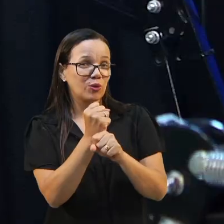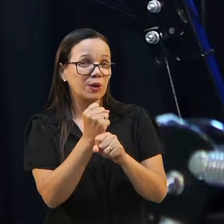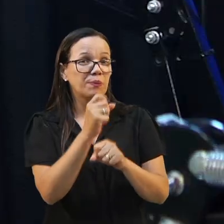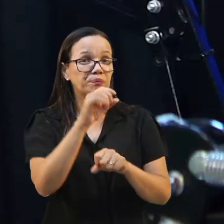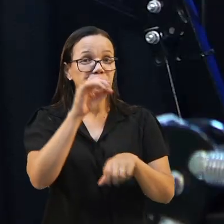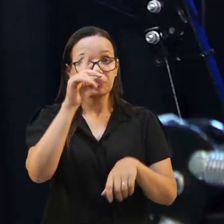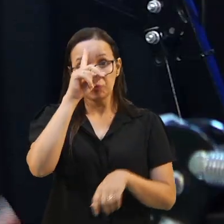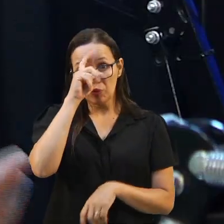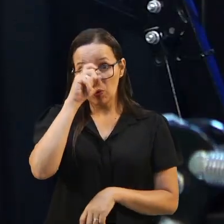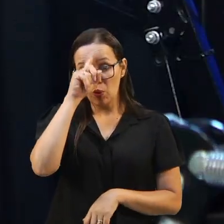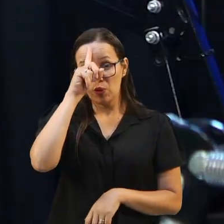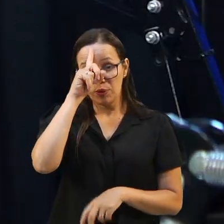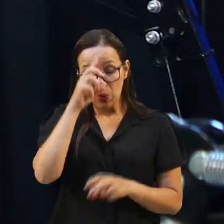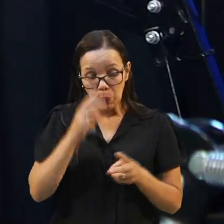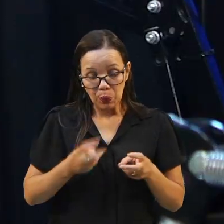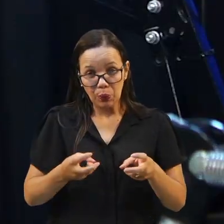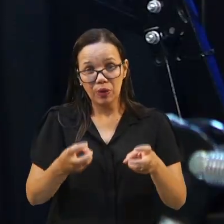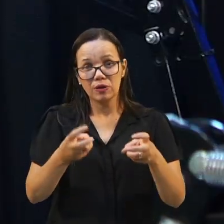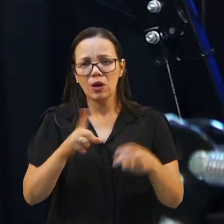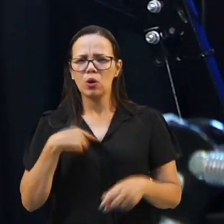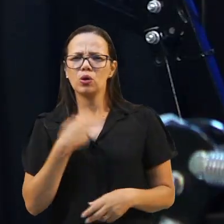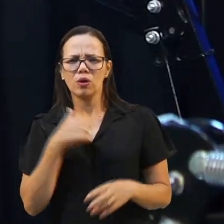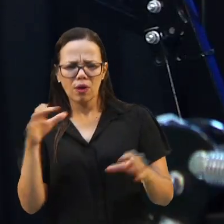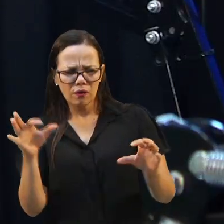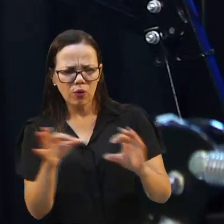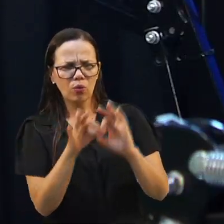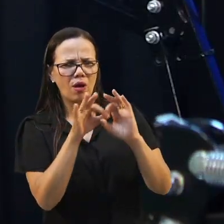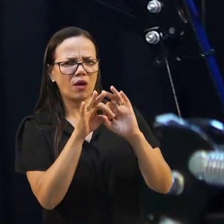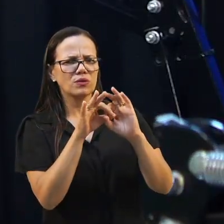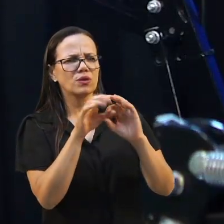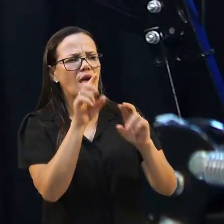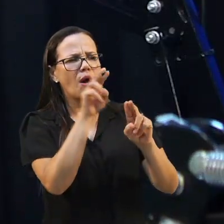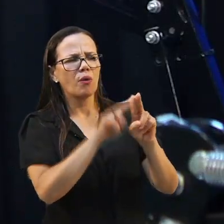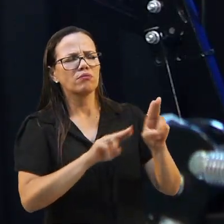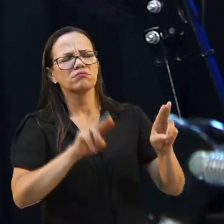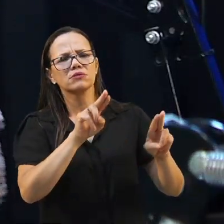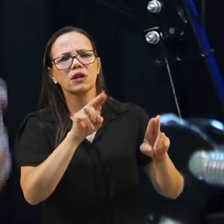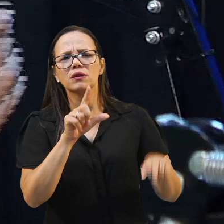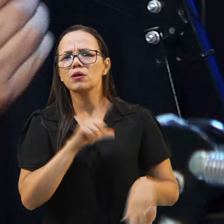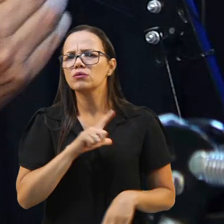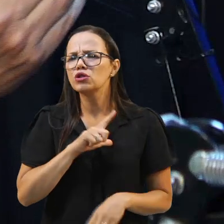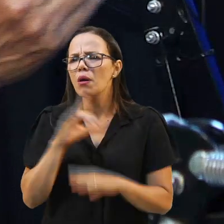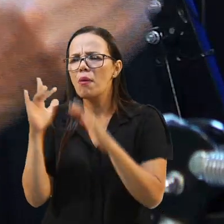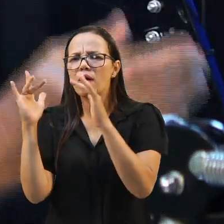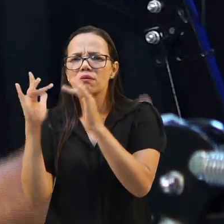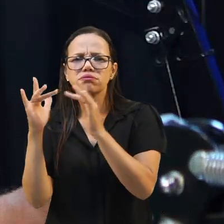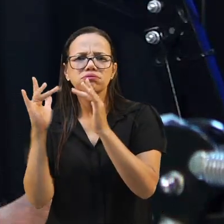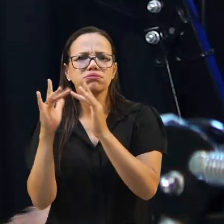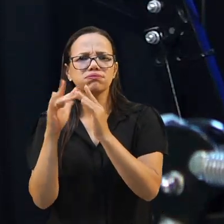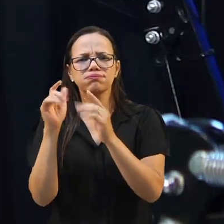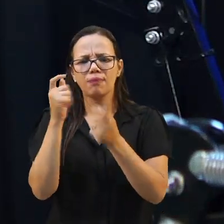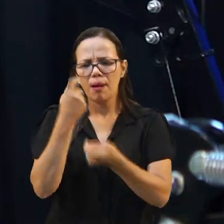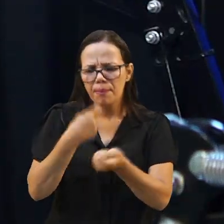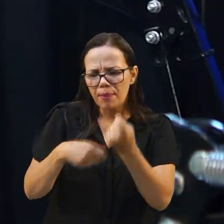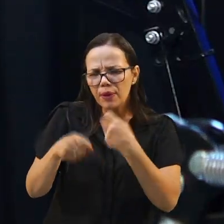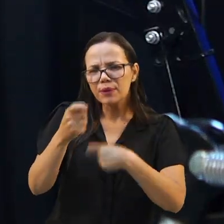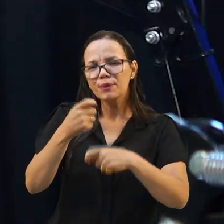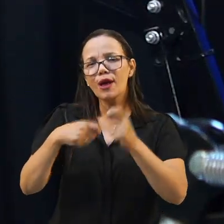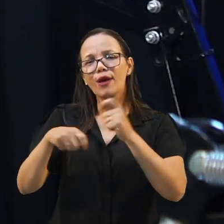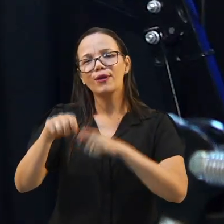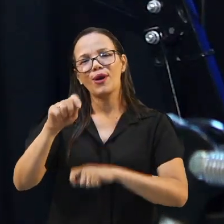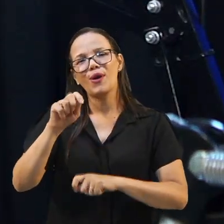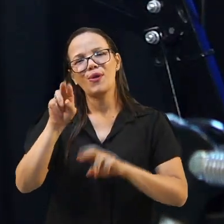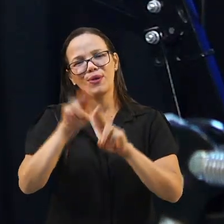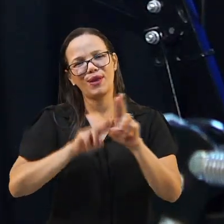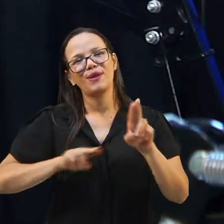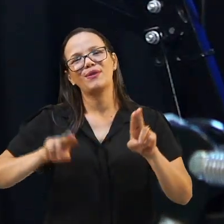câncer. E nós éramos vinculados à universidade. Então nós tínhamos acesso à administração da